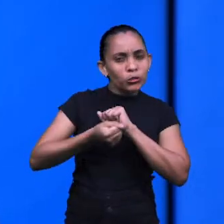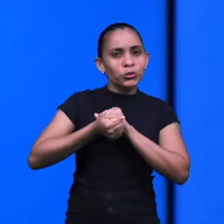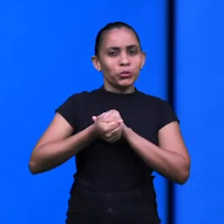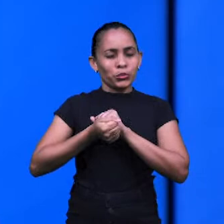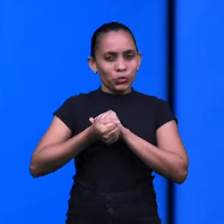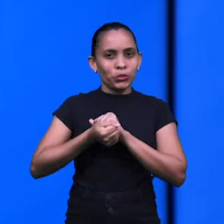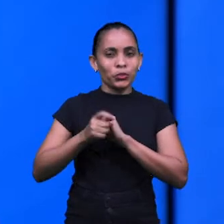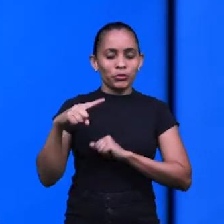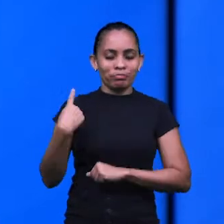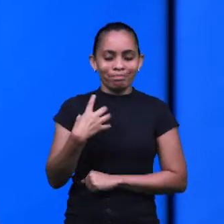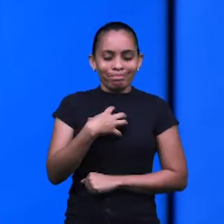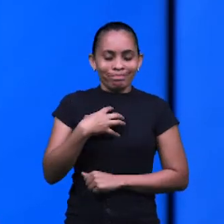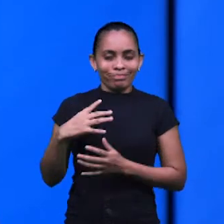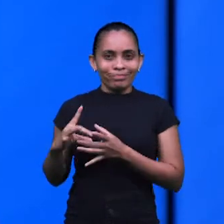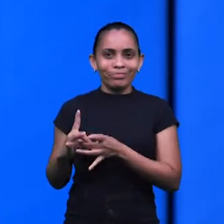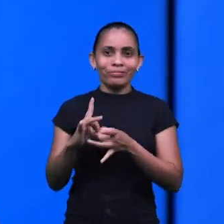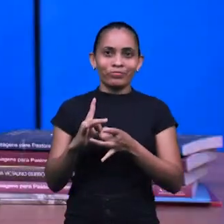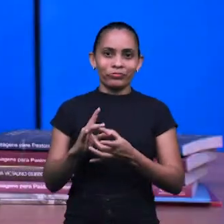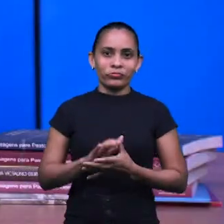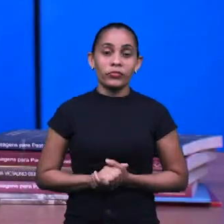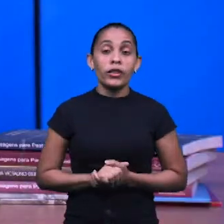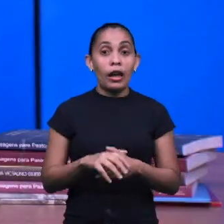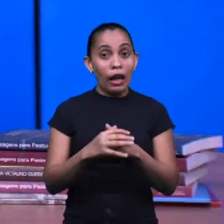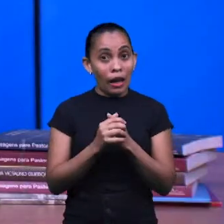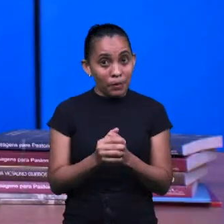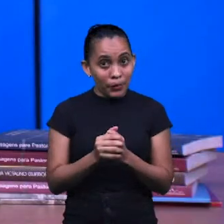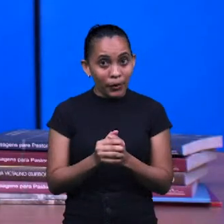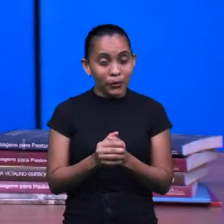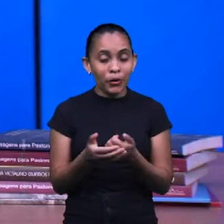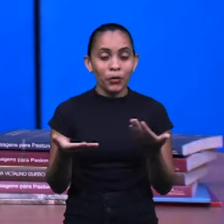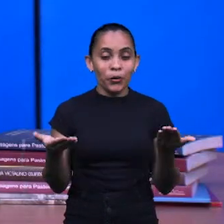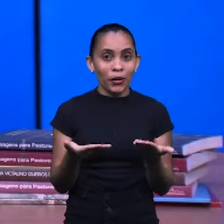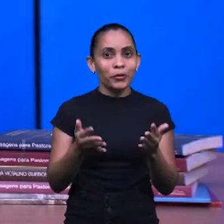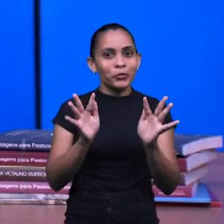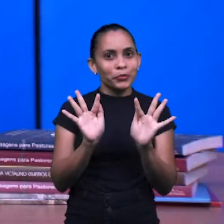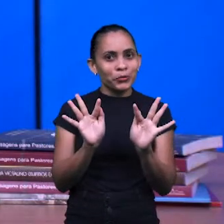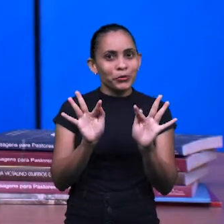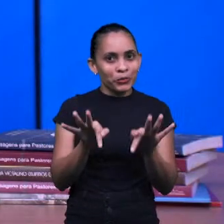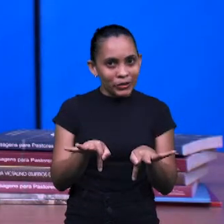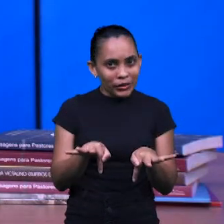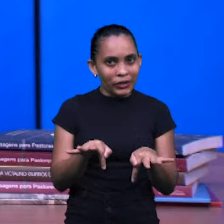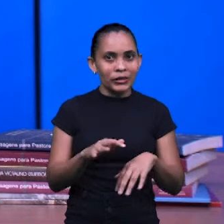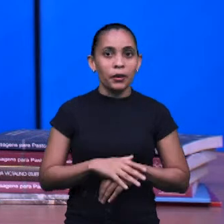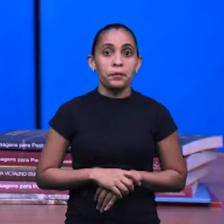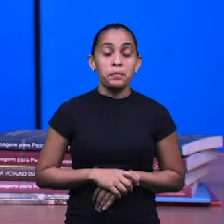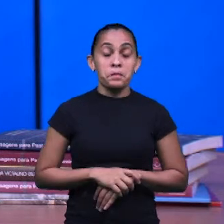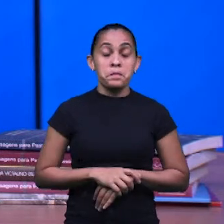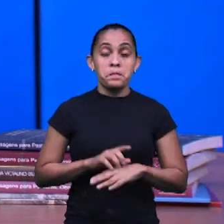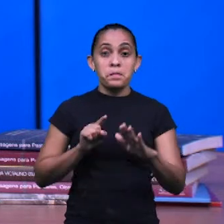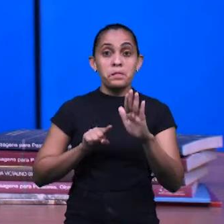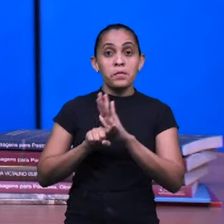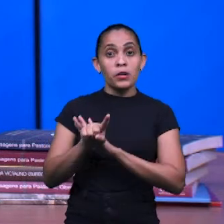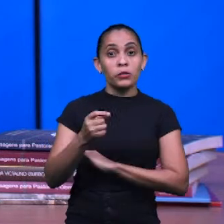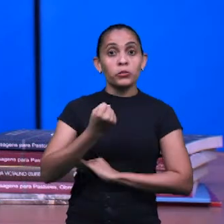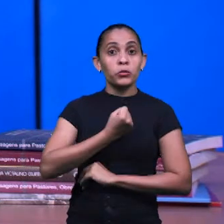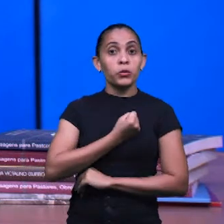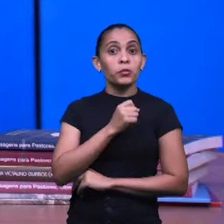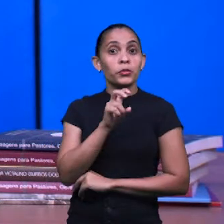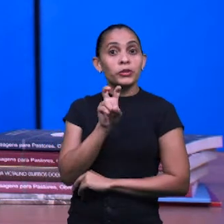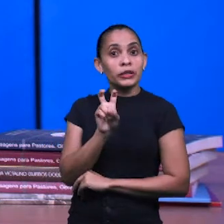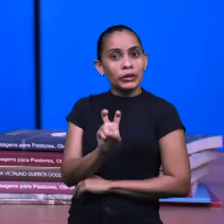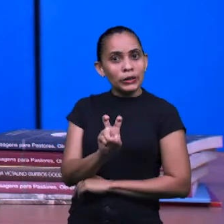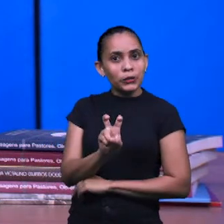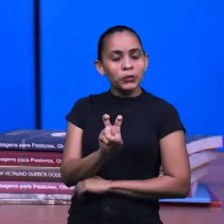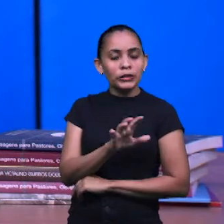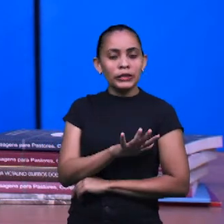Louvado seja o nome do Senhor, glória a Deus. Amém, irmãos? Vamos agora à nossa última pergunta, que é a pergunta 5, que é destinada a